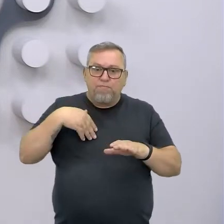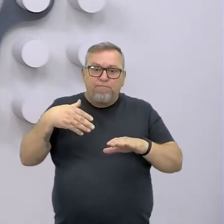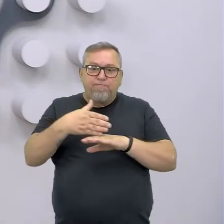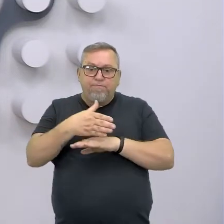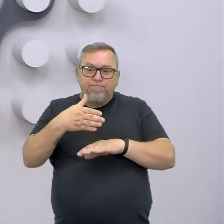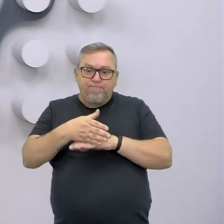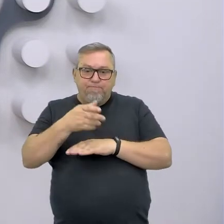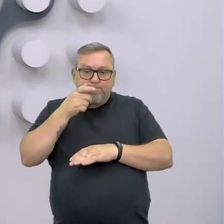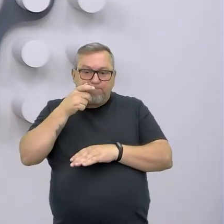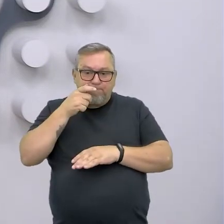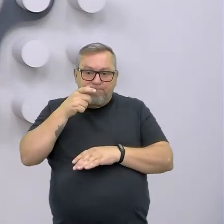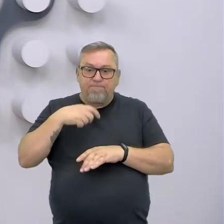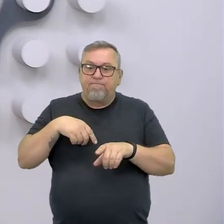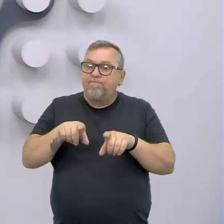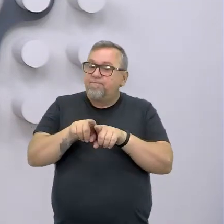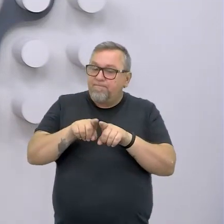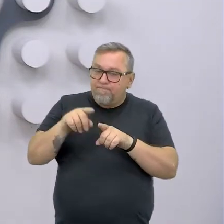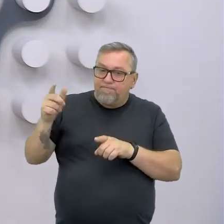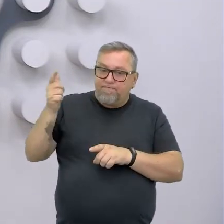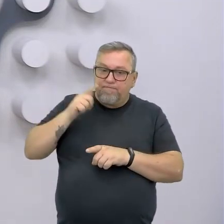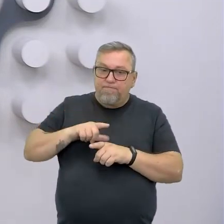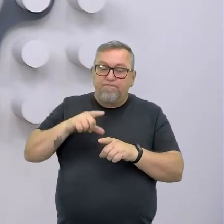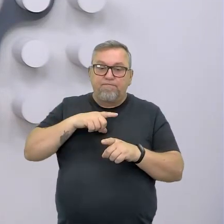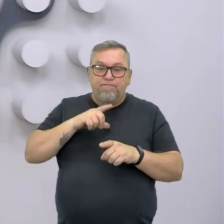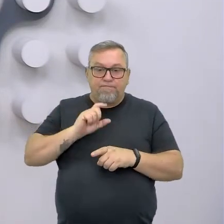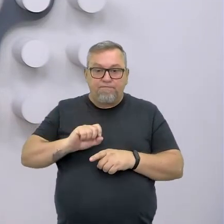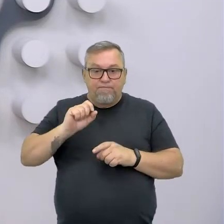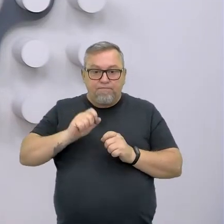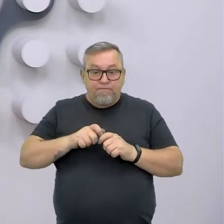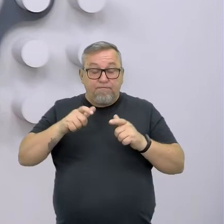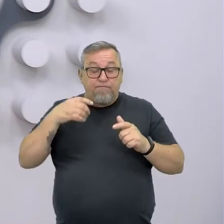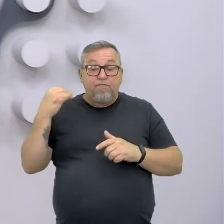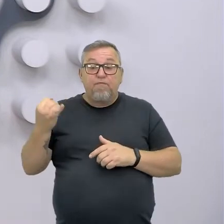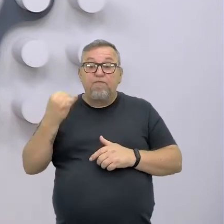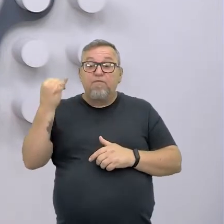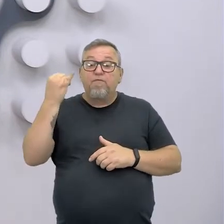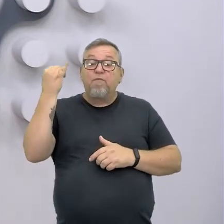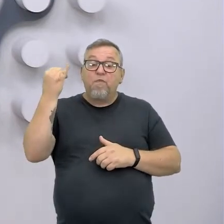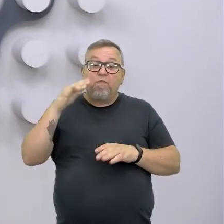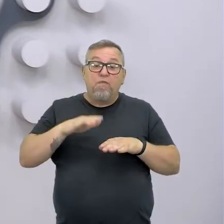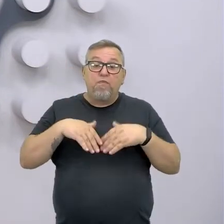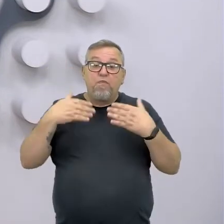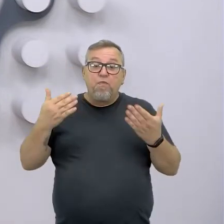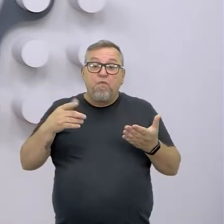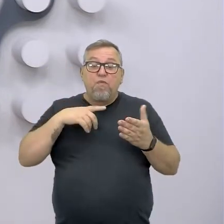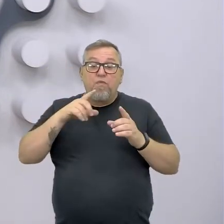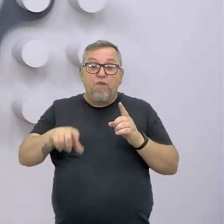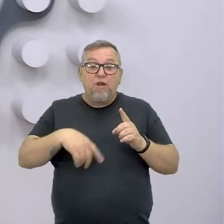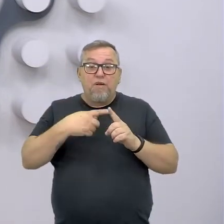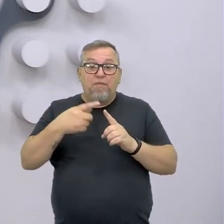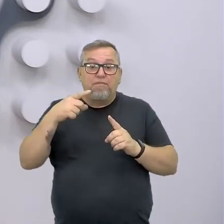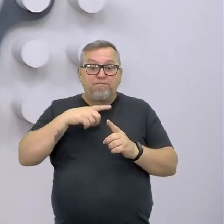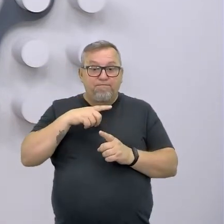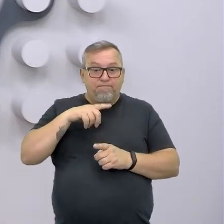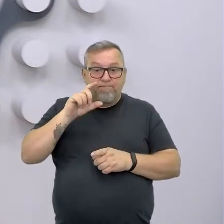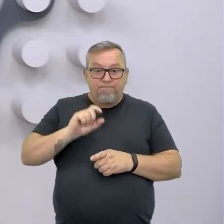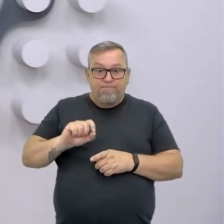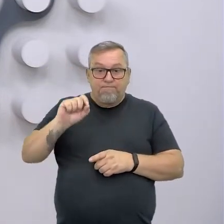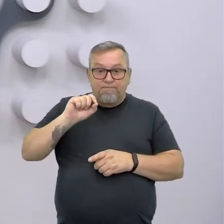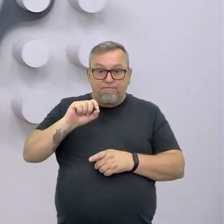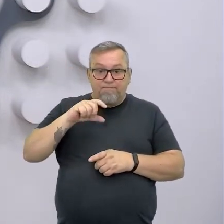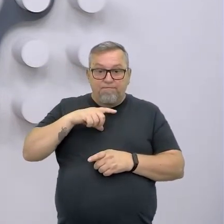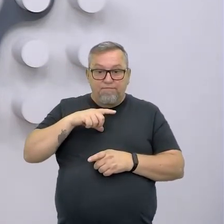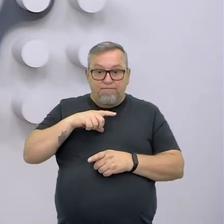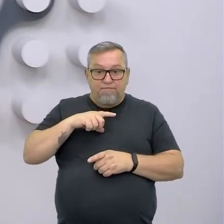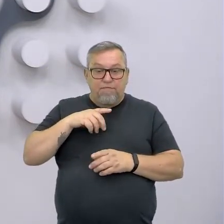Essas publicações todas, elas têm maior relevância, maior importância quanto mais elas tiverem